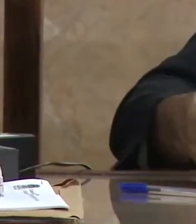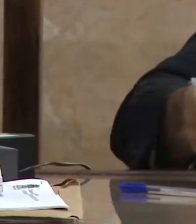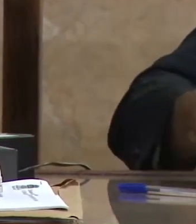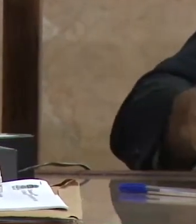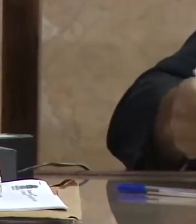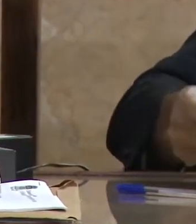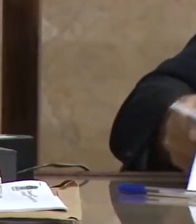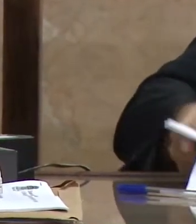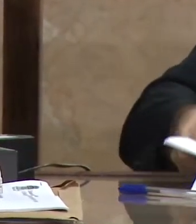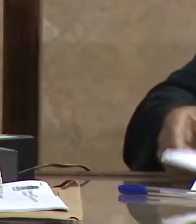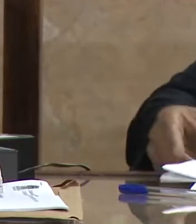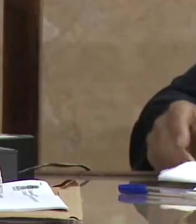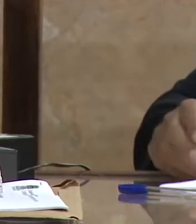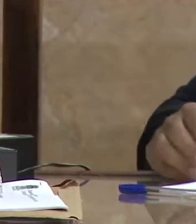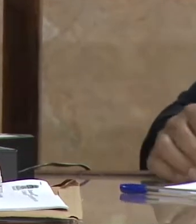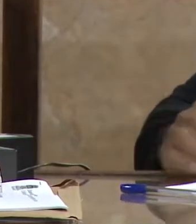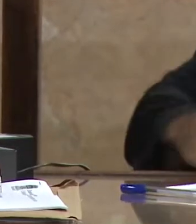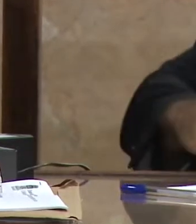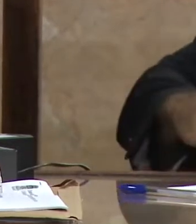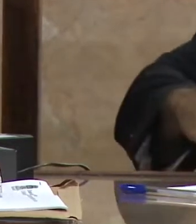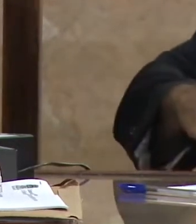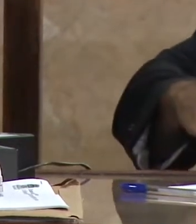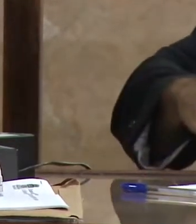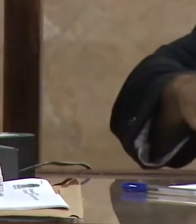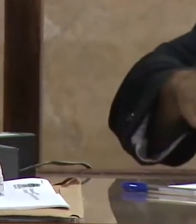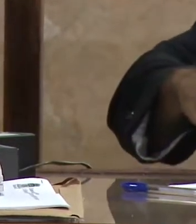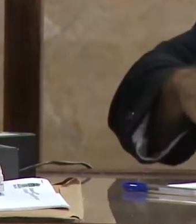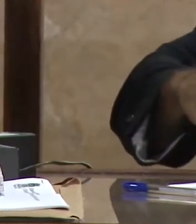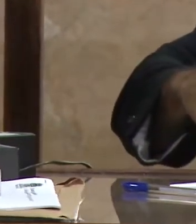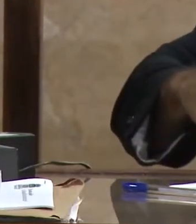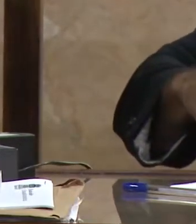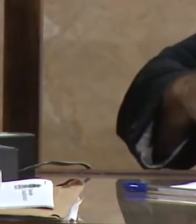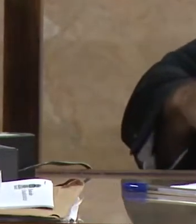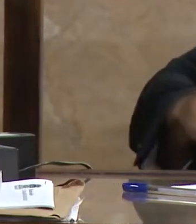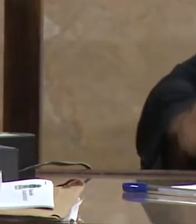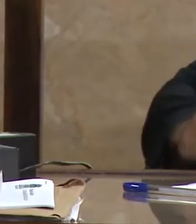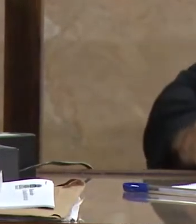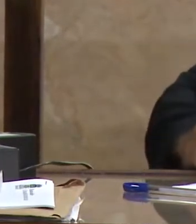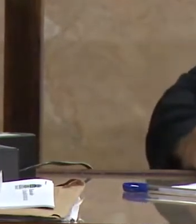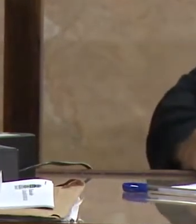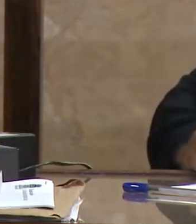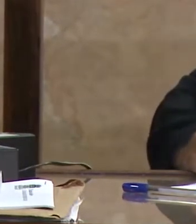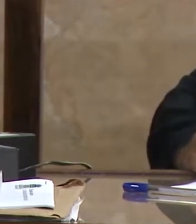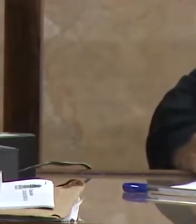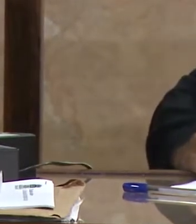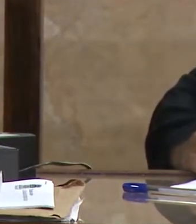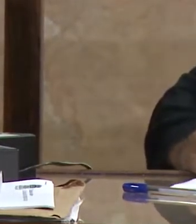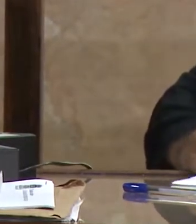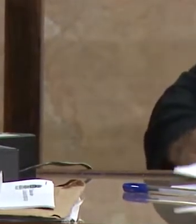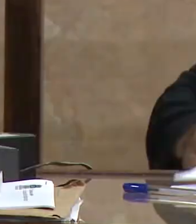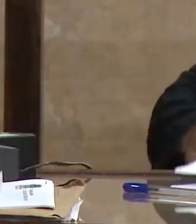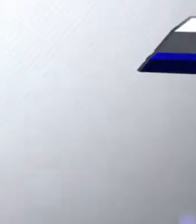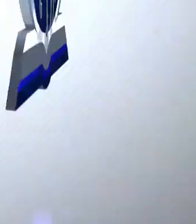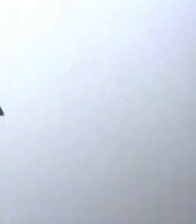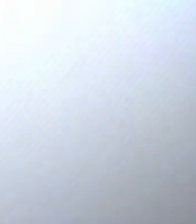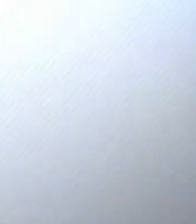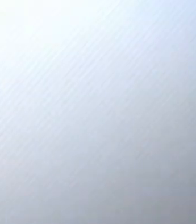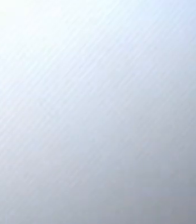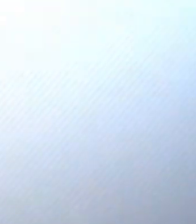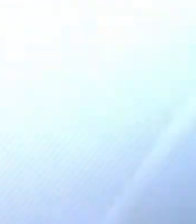Tomás, solicitando ao senhor prefeito que seja construído um centro de reabilitação e fisioterapia no bairro Jardim Real.